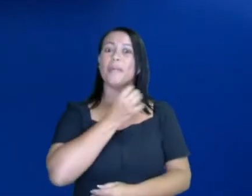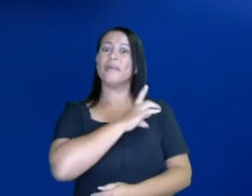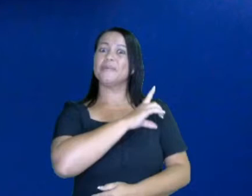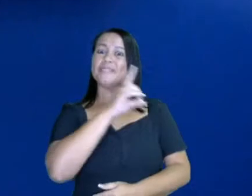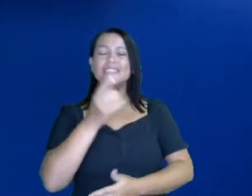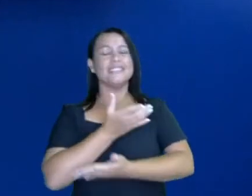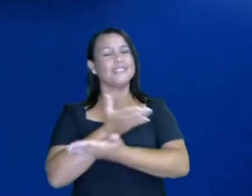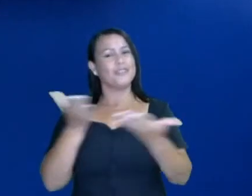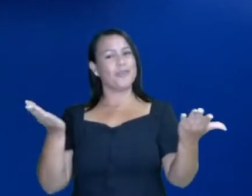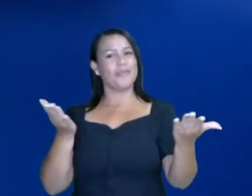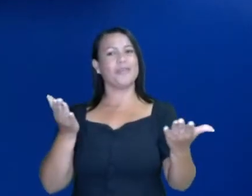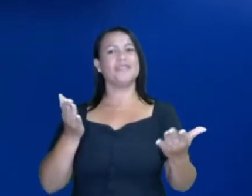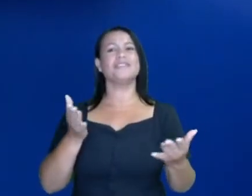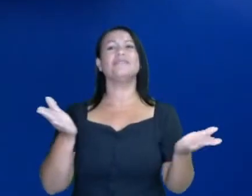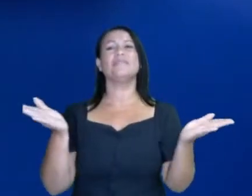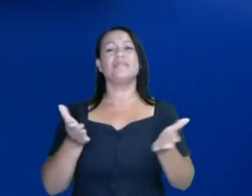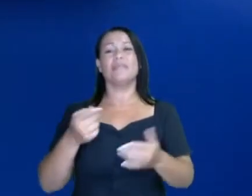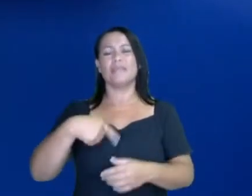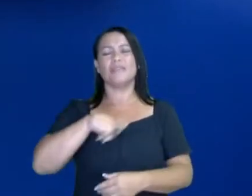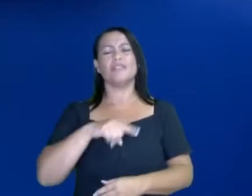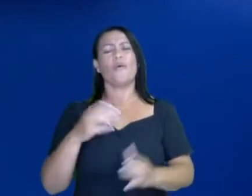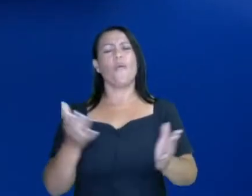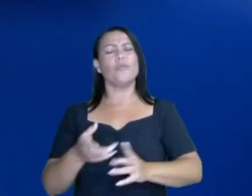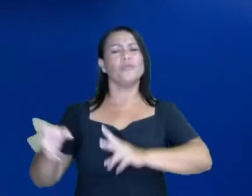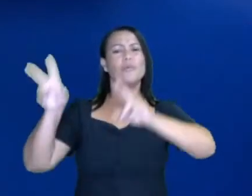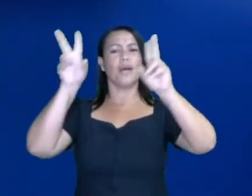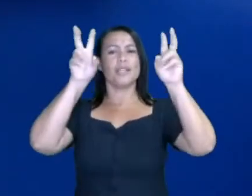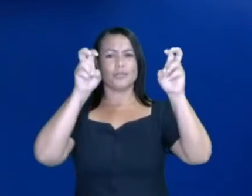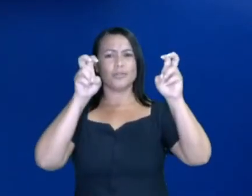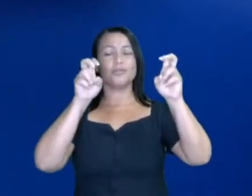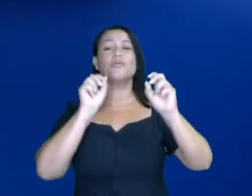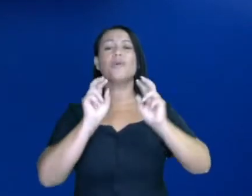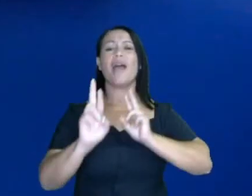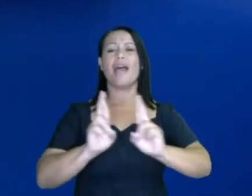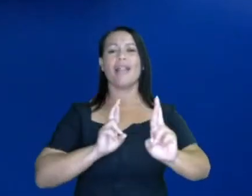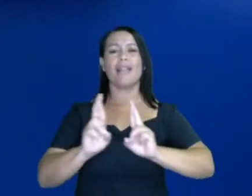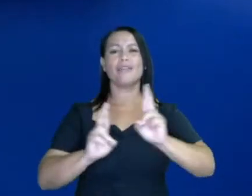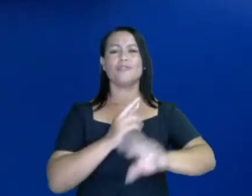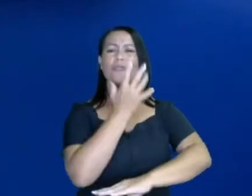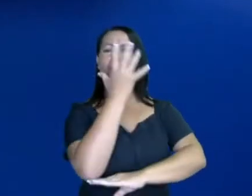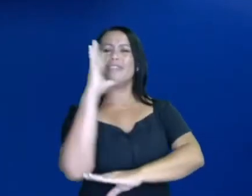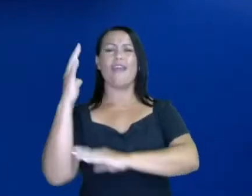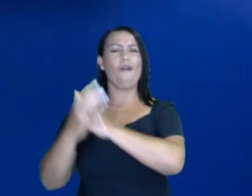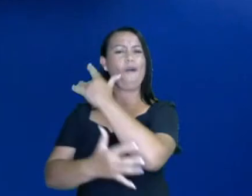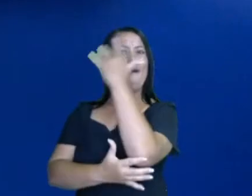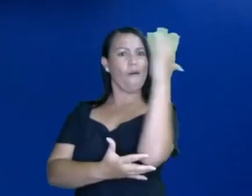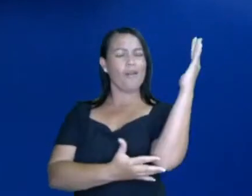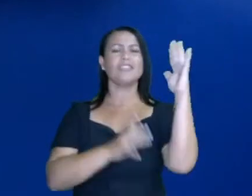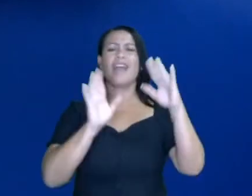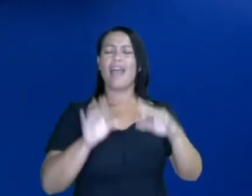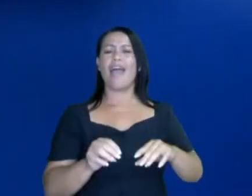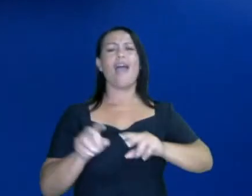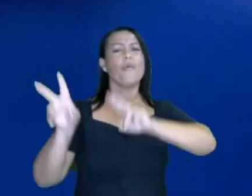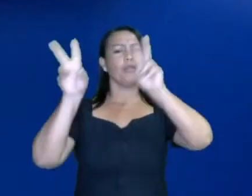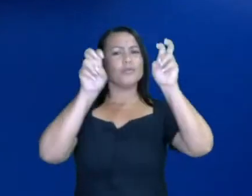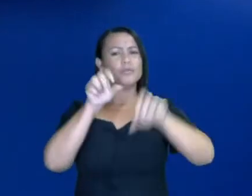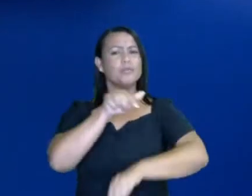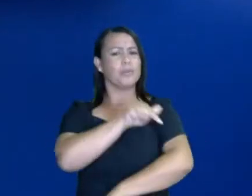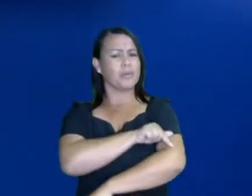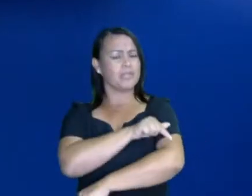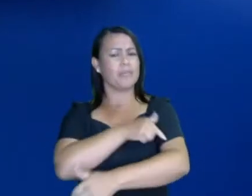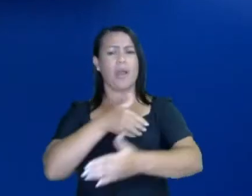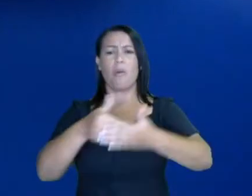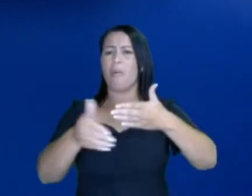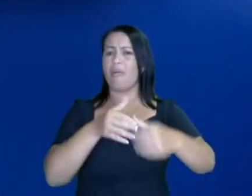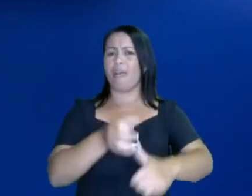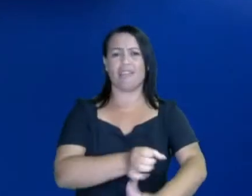hoje para você. Nosso assunto hoje será relações ecológicas. É um assunto do 7º ano, mas que vale para qualquer